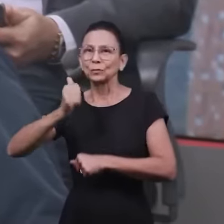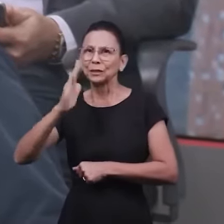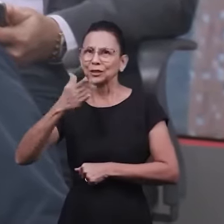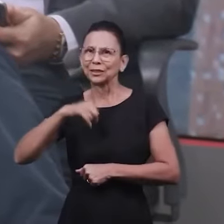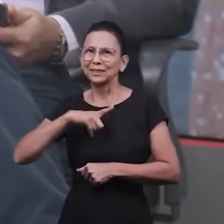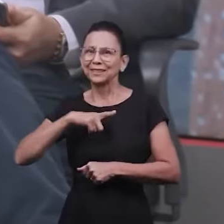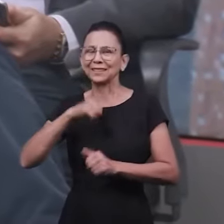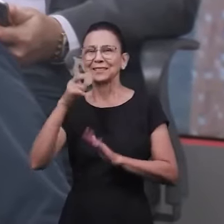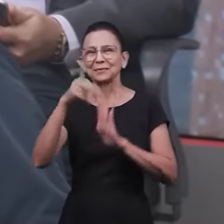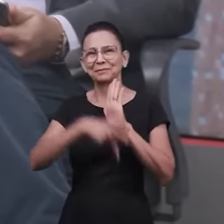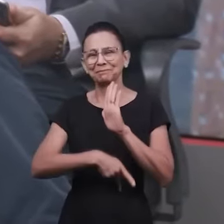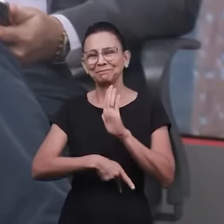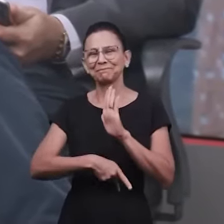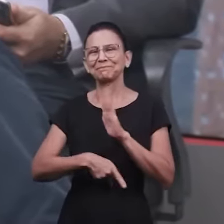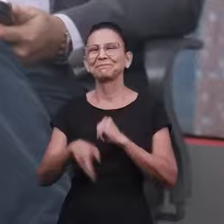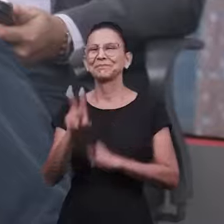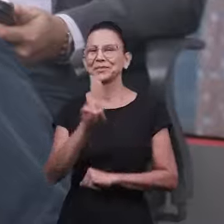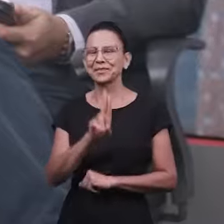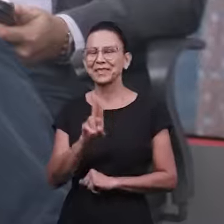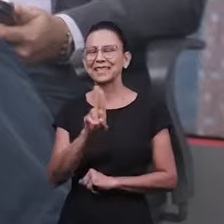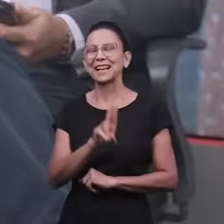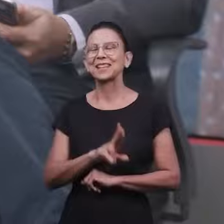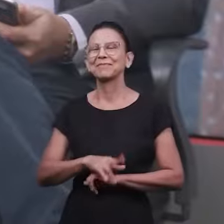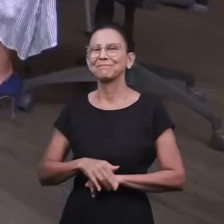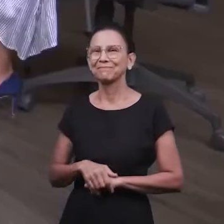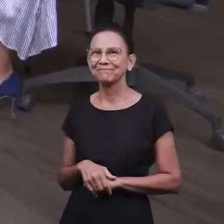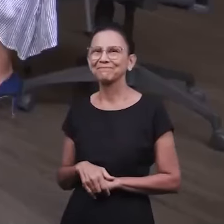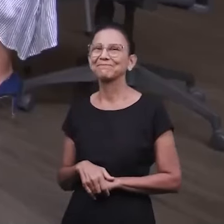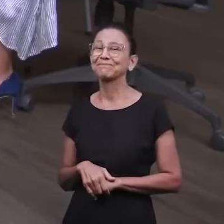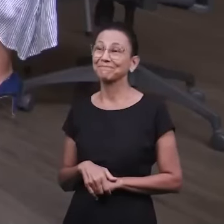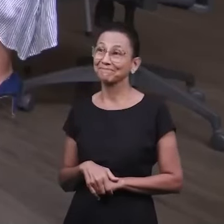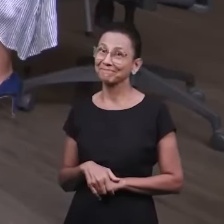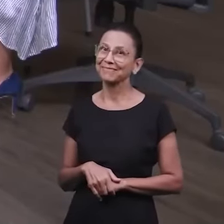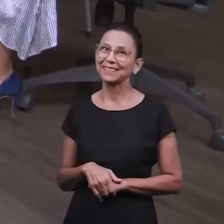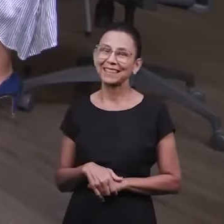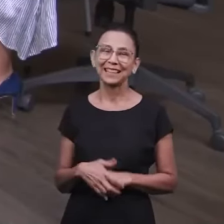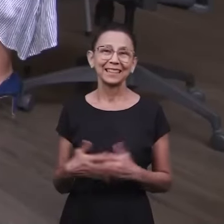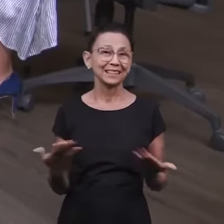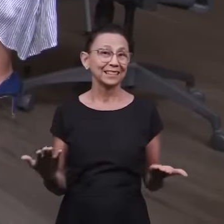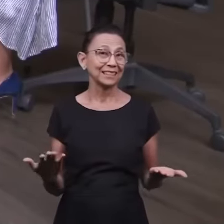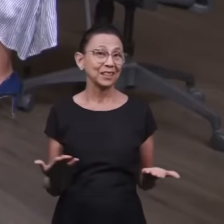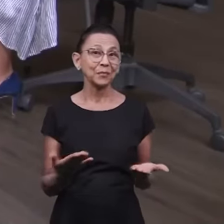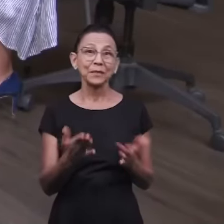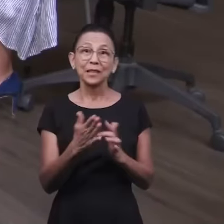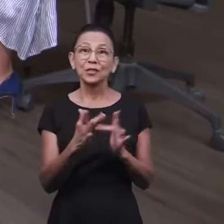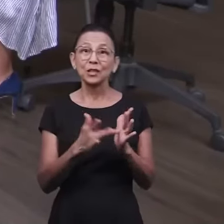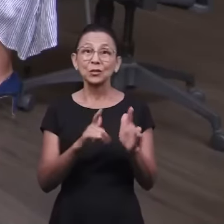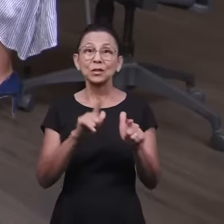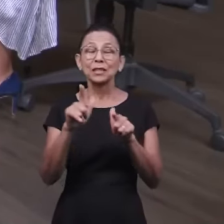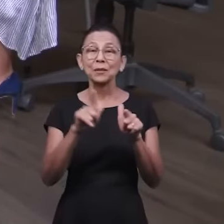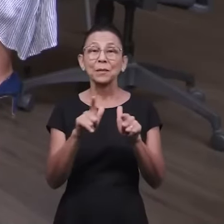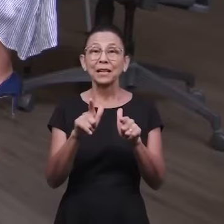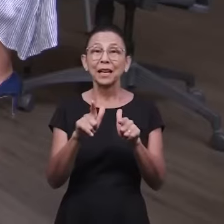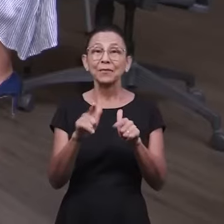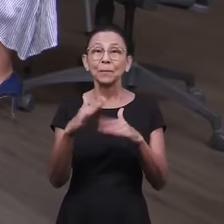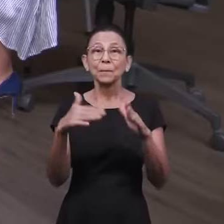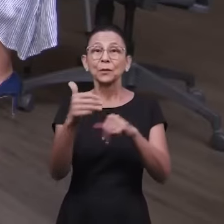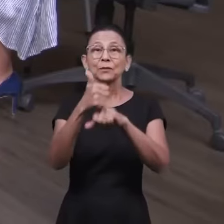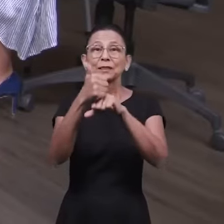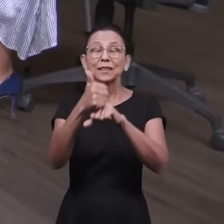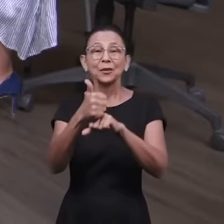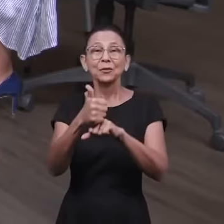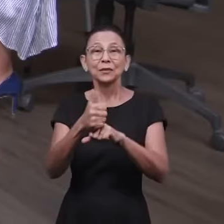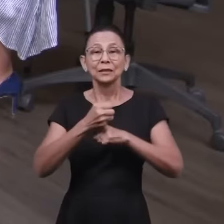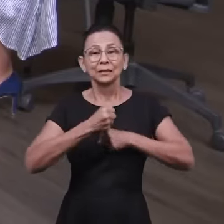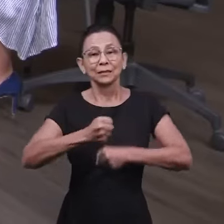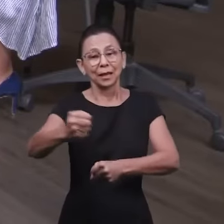projeto de instrumentalidade para nós. Exatamente. E ninguém conhece madeira como o carpinteiro Jesus. Né? É isso. E aí envolve a resposta